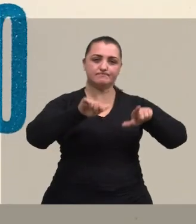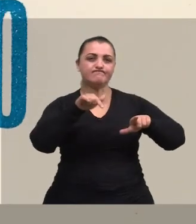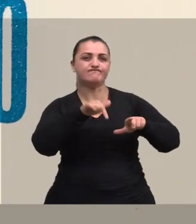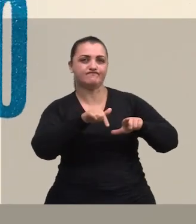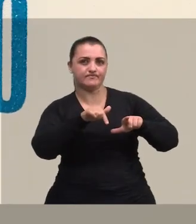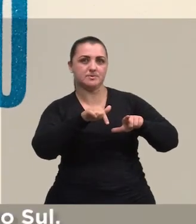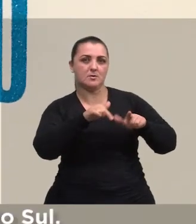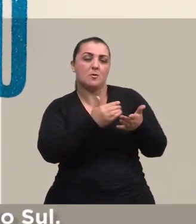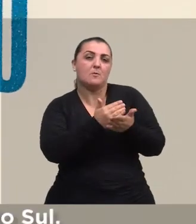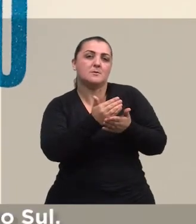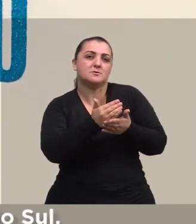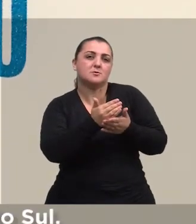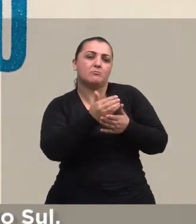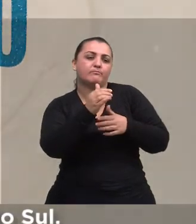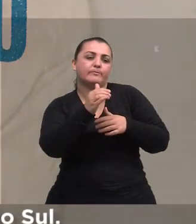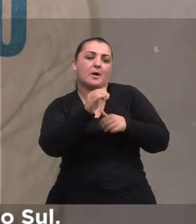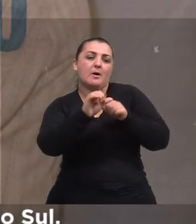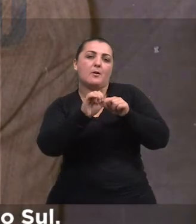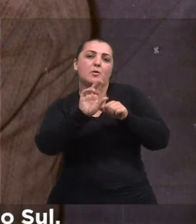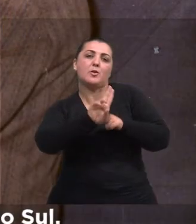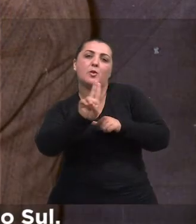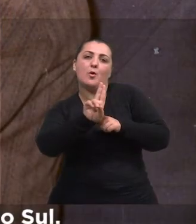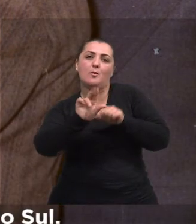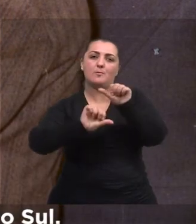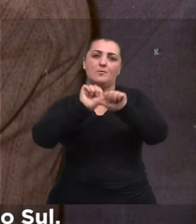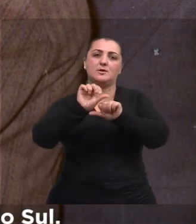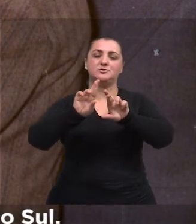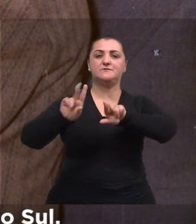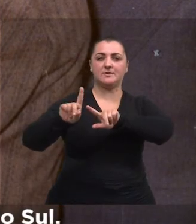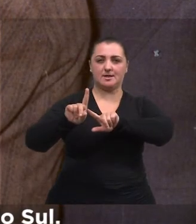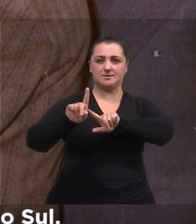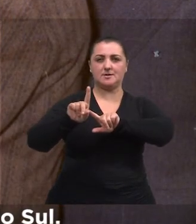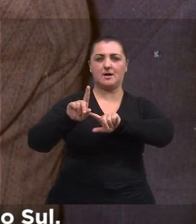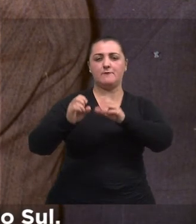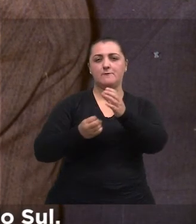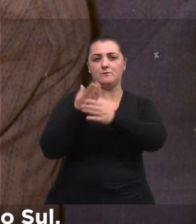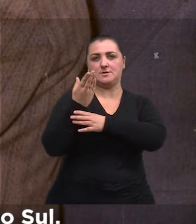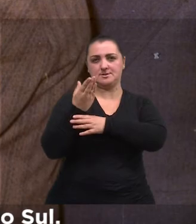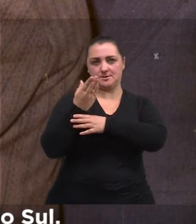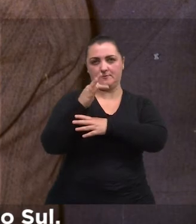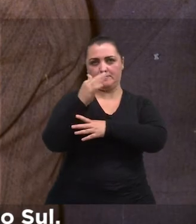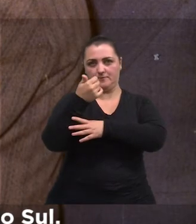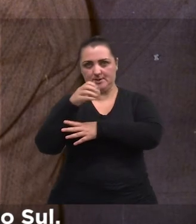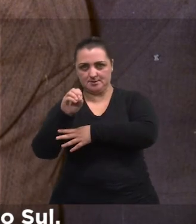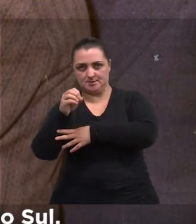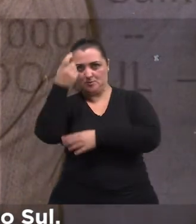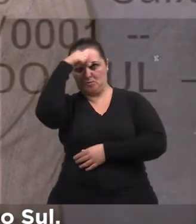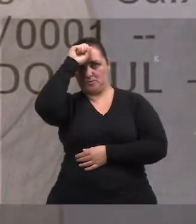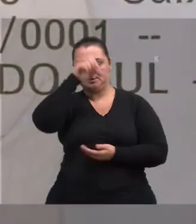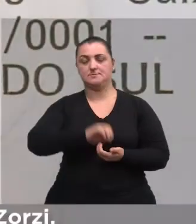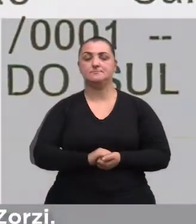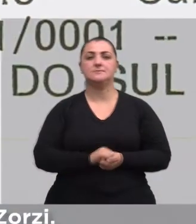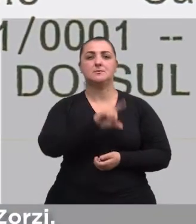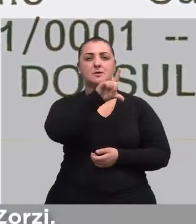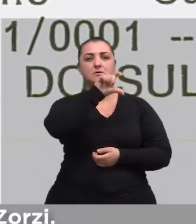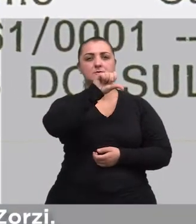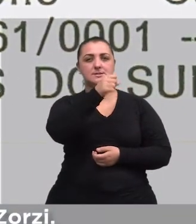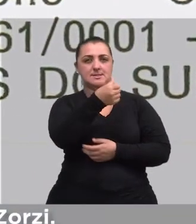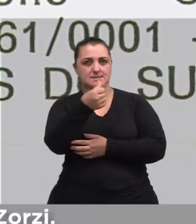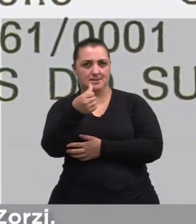reorganização interna e passou a ser denominada de Fundação Universidade de Caxias do Sul.